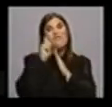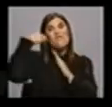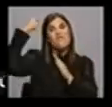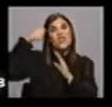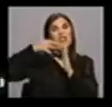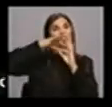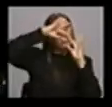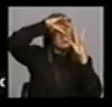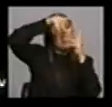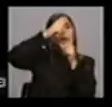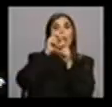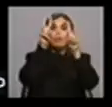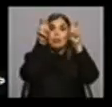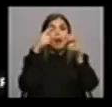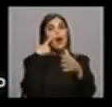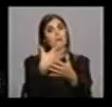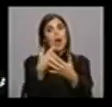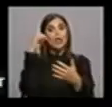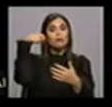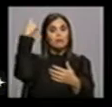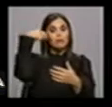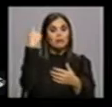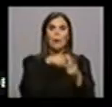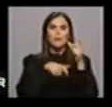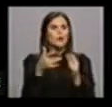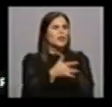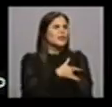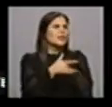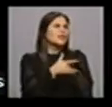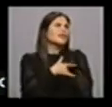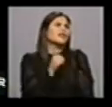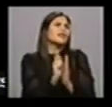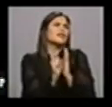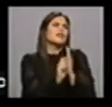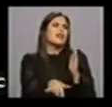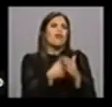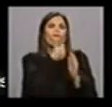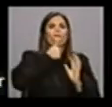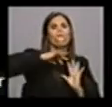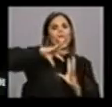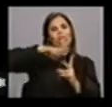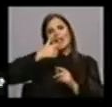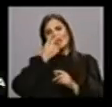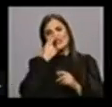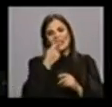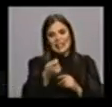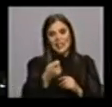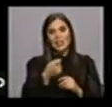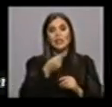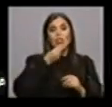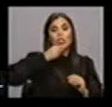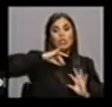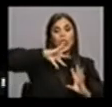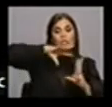um dos temas de ficção científica mais queridos dos escritores para tornar Marte mais parecido com a Terra, ou seja, aquele fenómeno conhecido